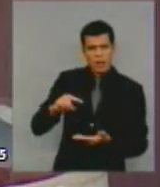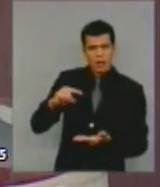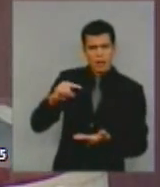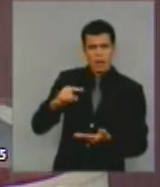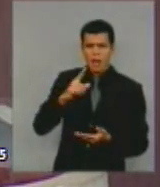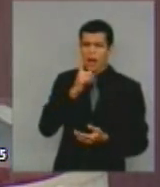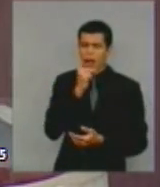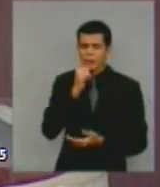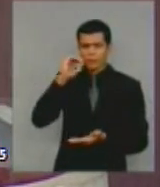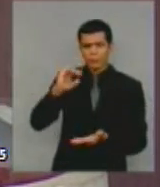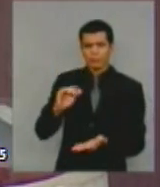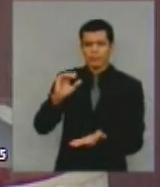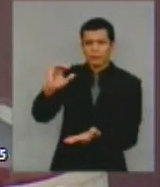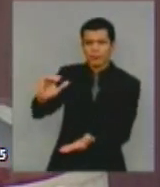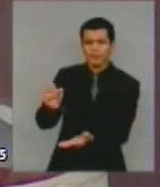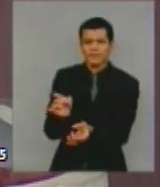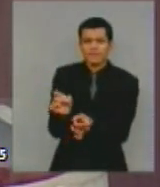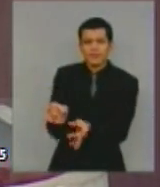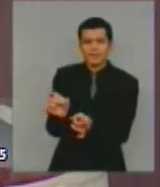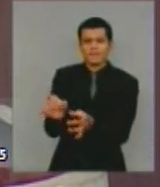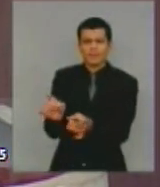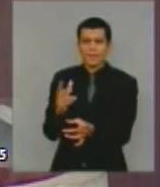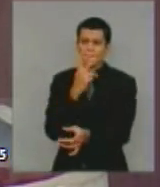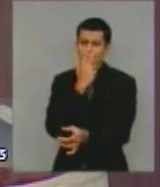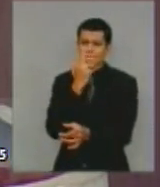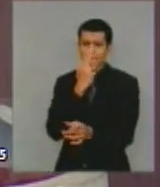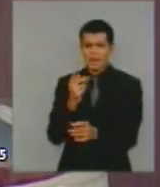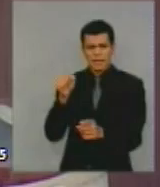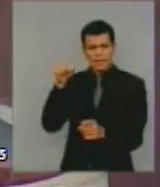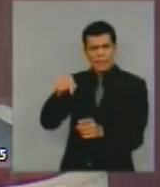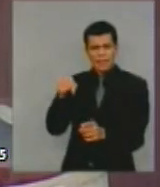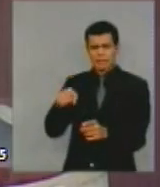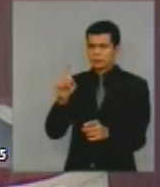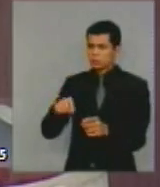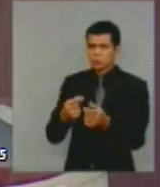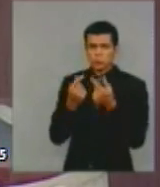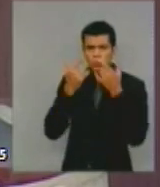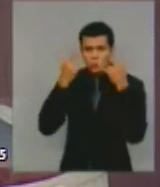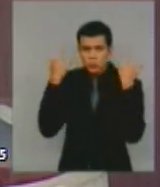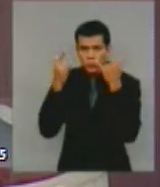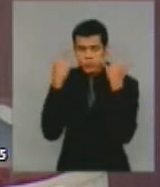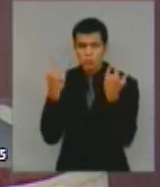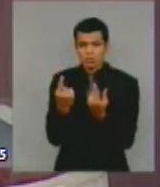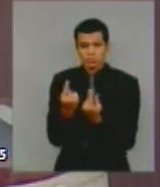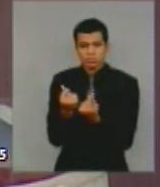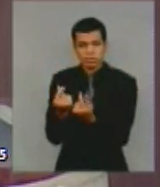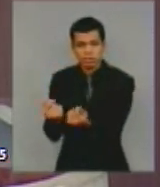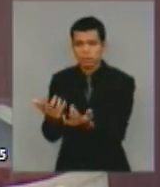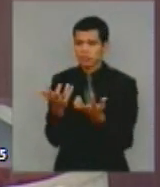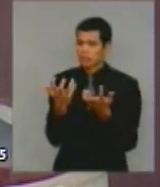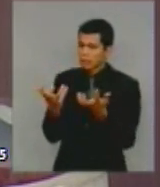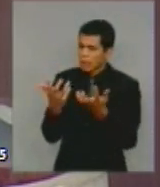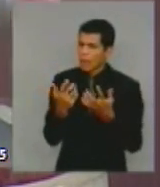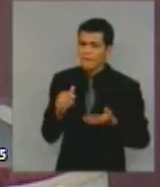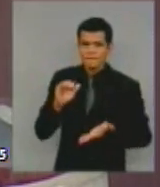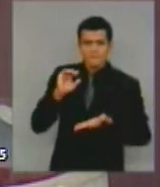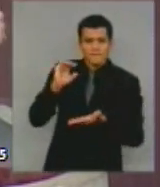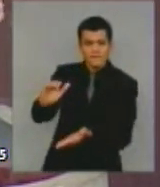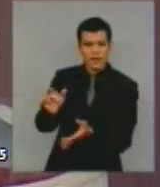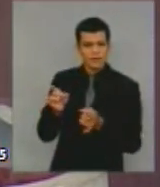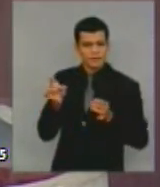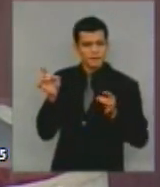não era mercadoria. Esse sistema neoliberal, perverso, transforma a água em mercadoria. E